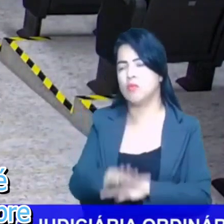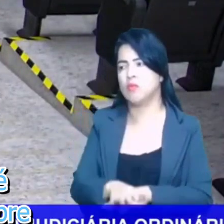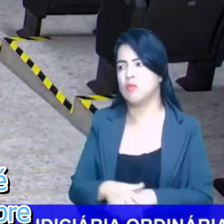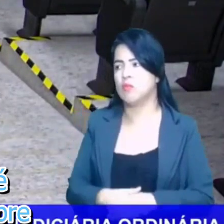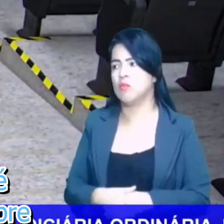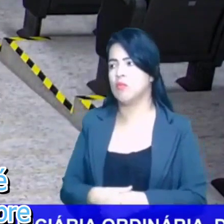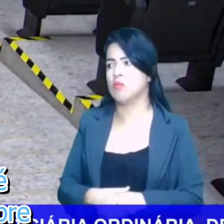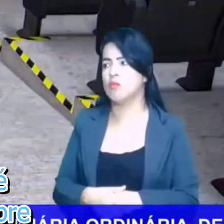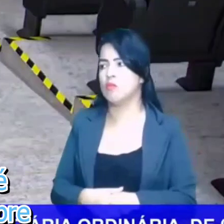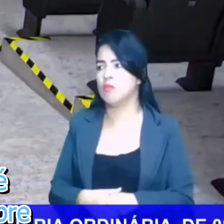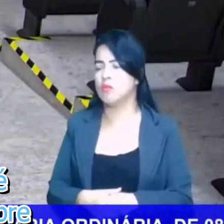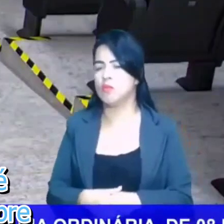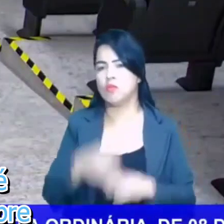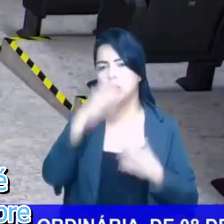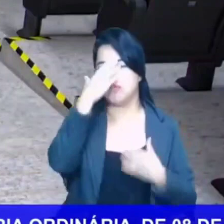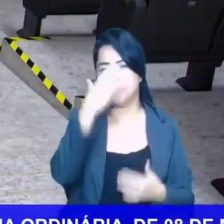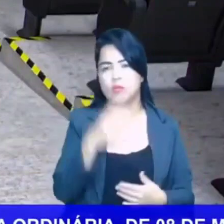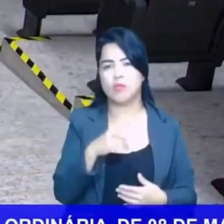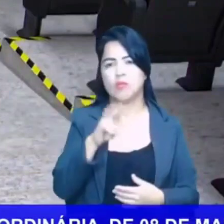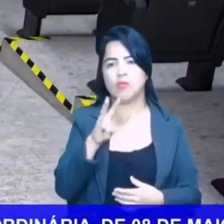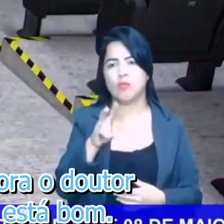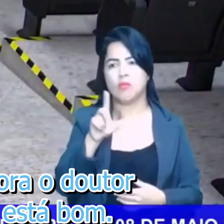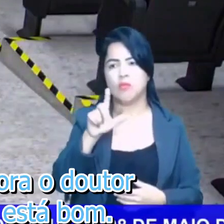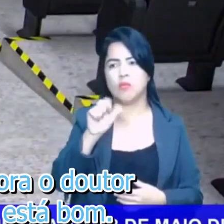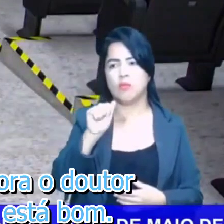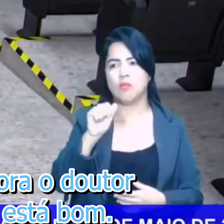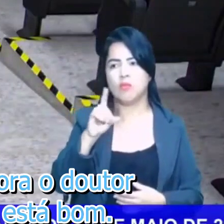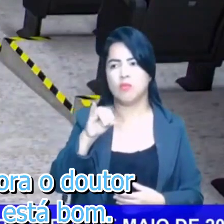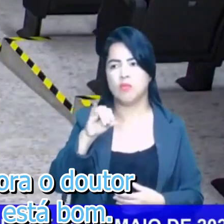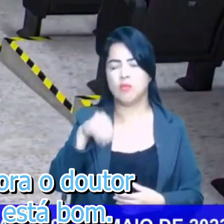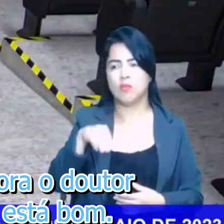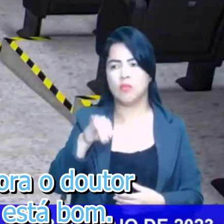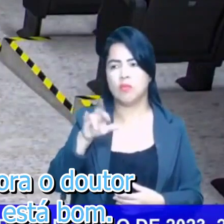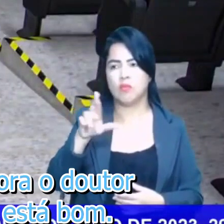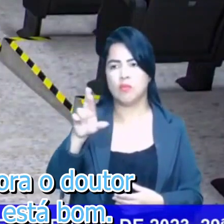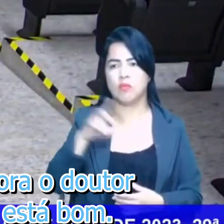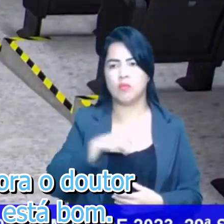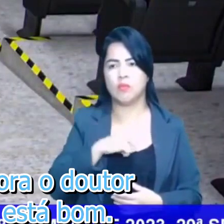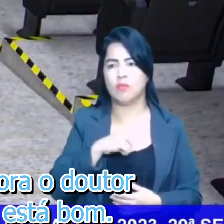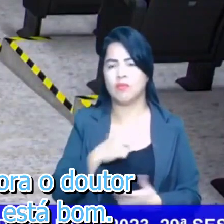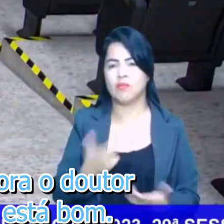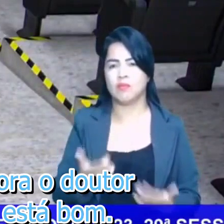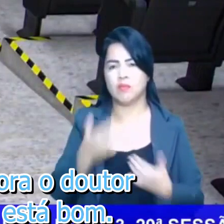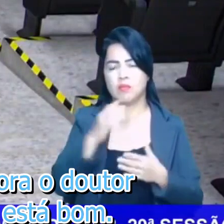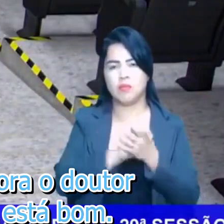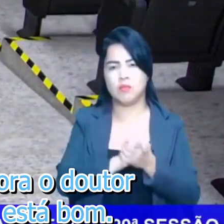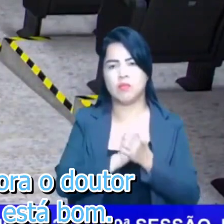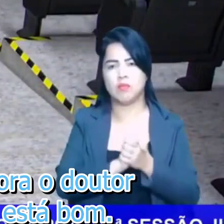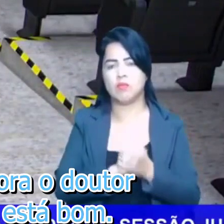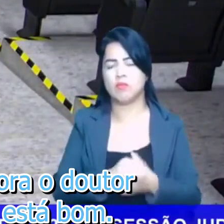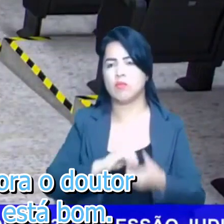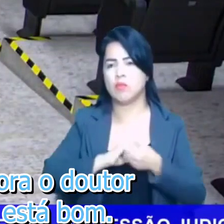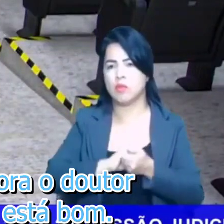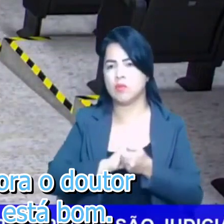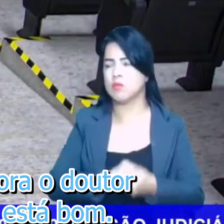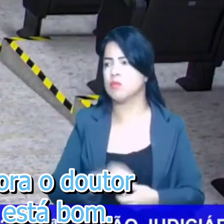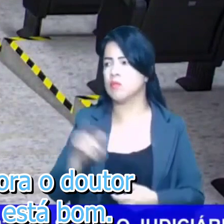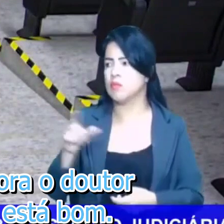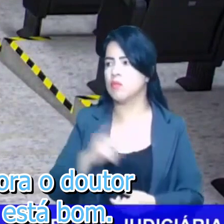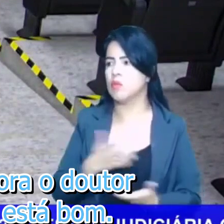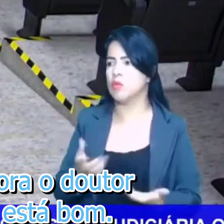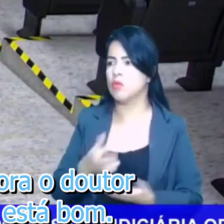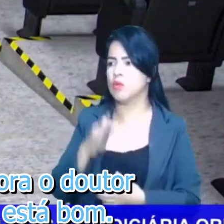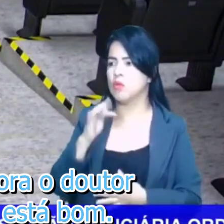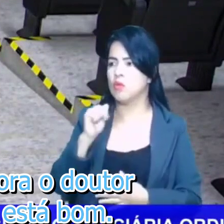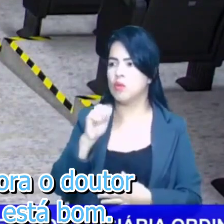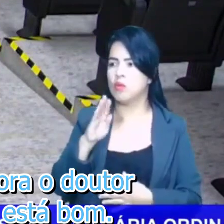que agradecemos, doutor Vladimir, o senhor sempre muito um gentleman, né? Parabéns. Vamos ouvir então agora o doutor Fábio